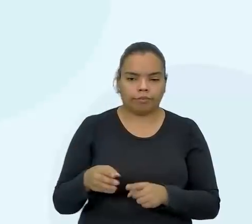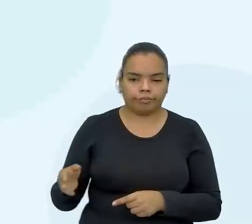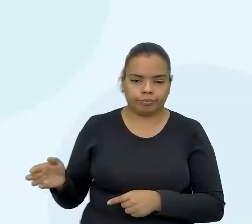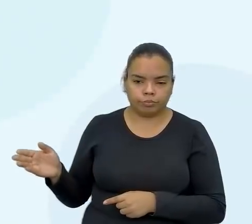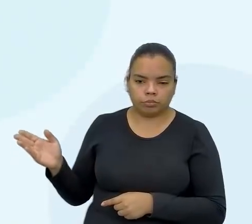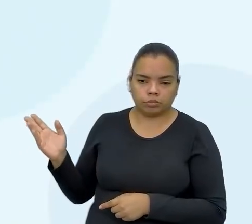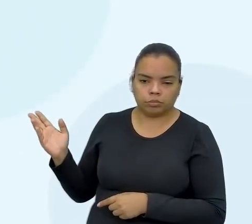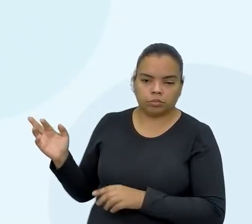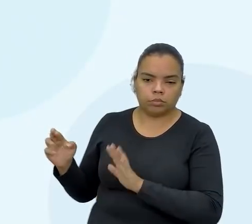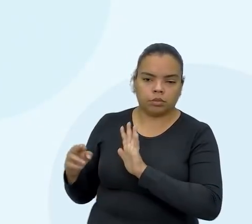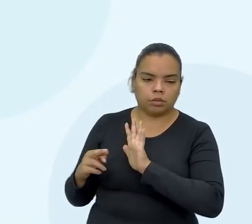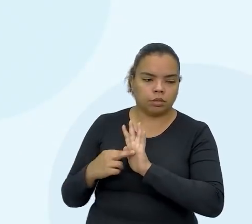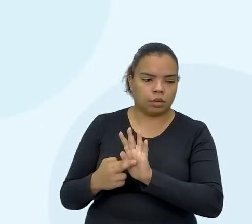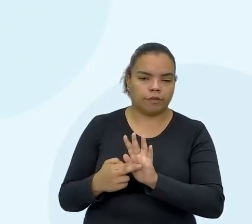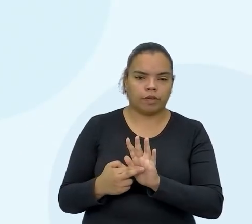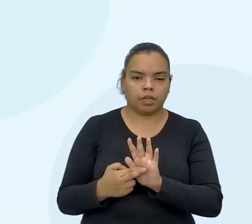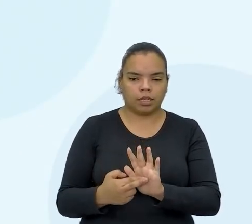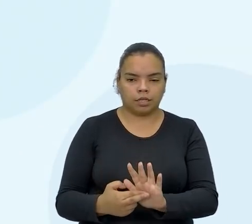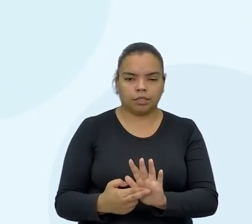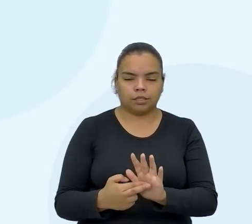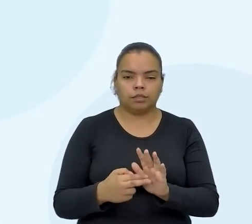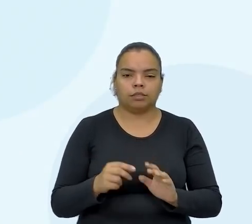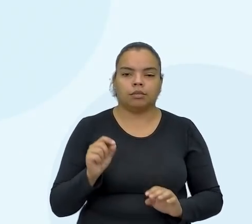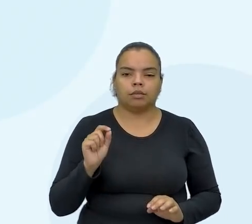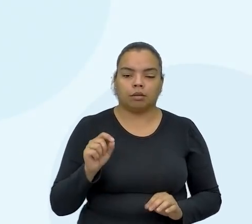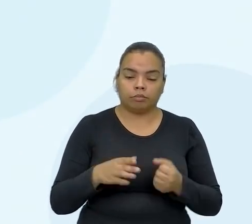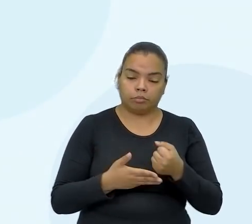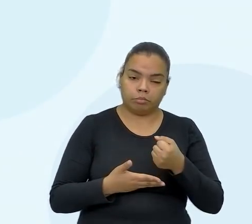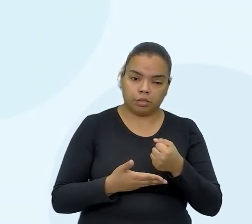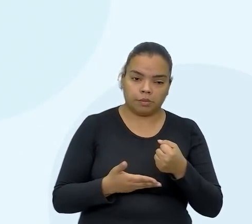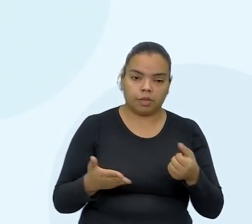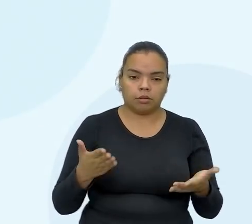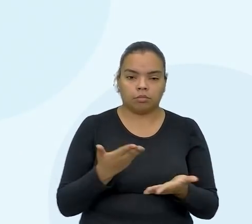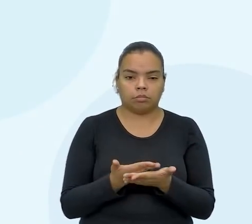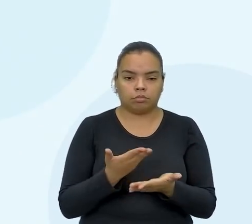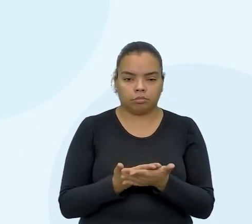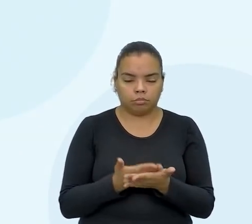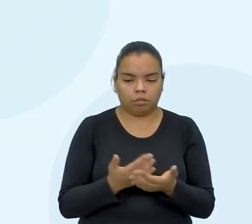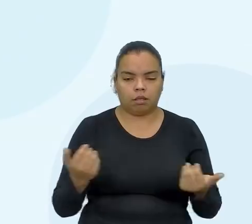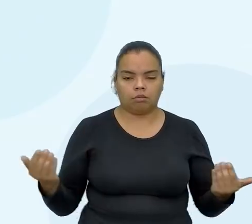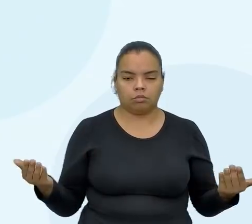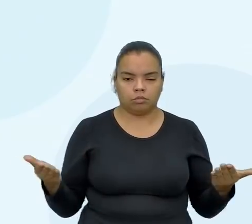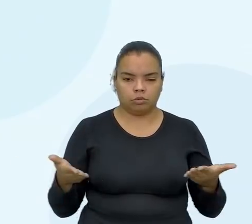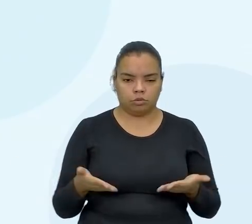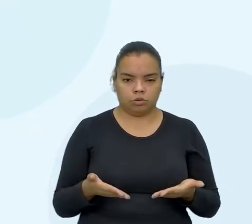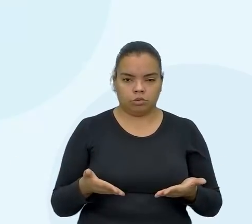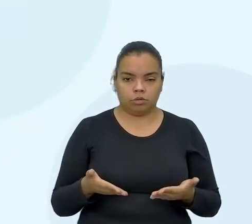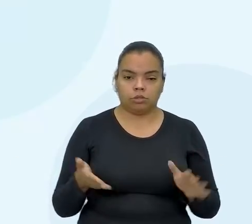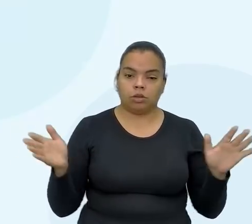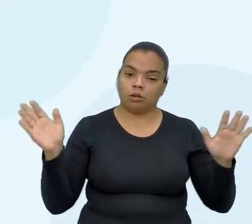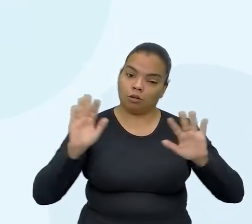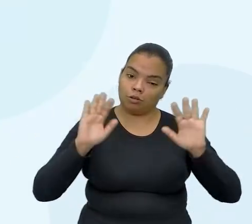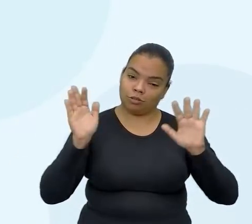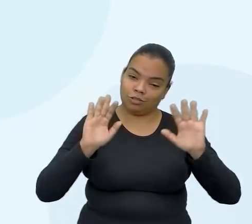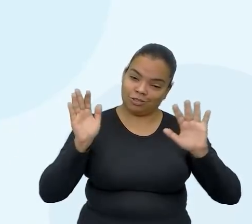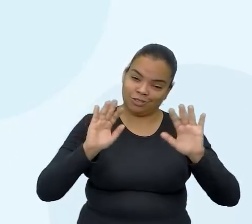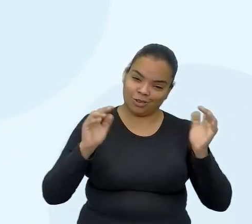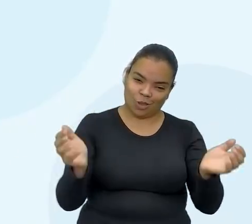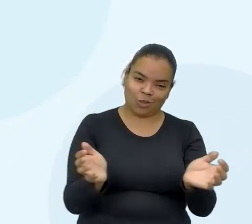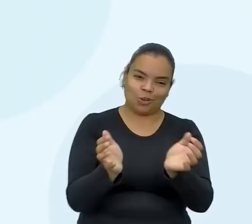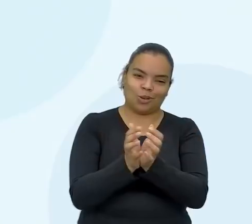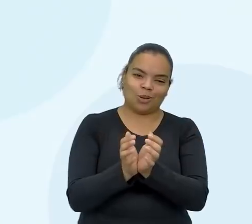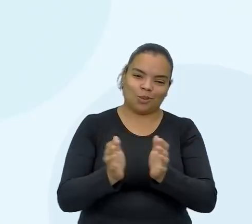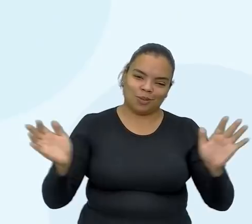referências que dão todo o fundamento e embasamento para a nossa aula de hoje. O nosso tchau da equipe. O nosso tchau da